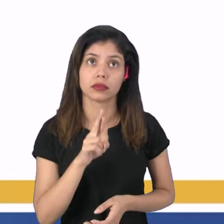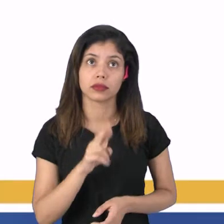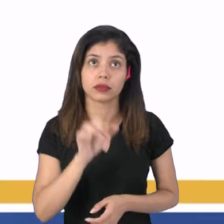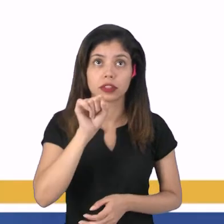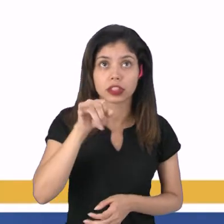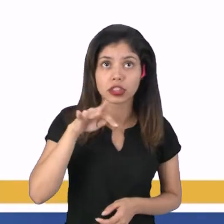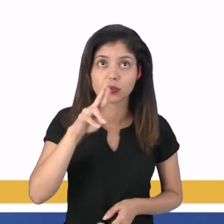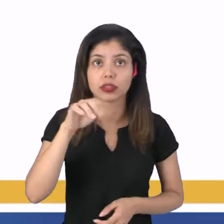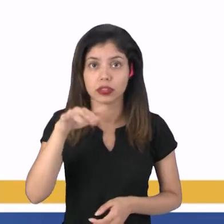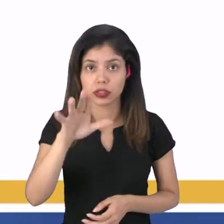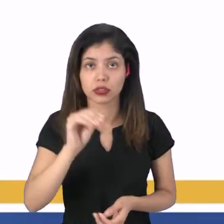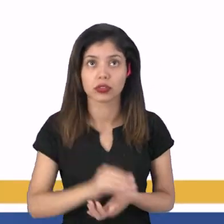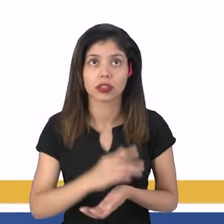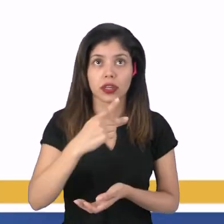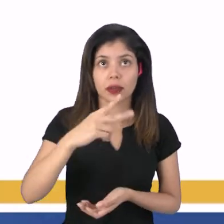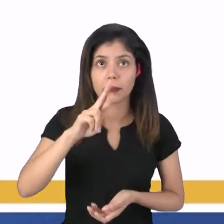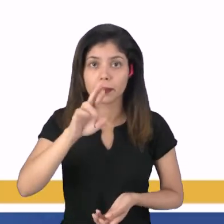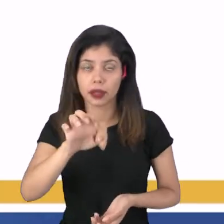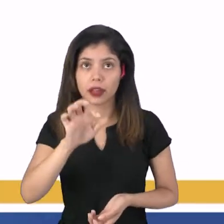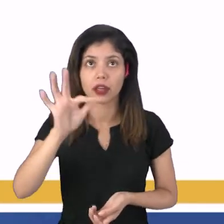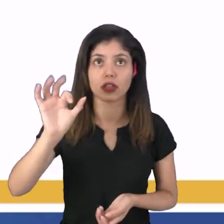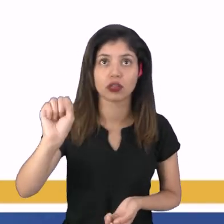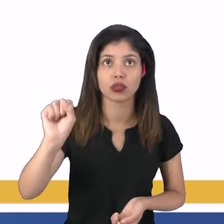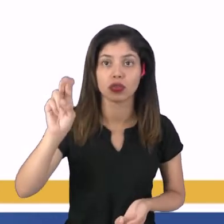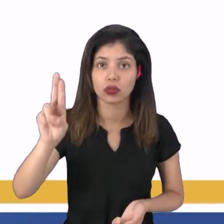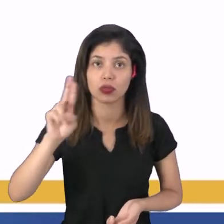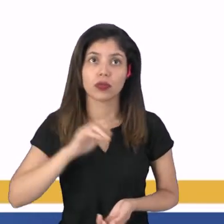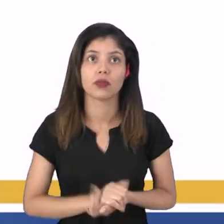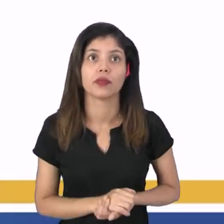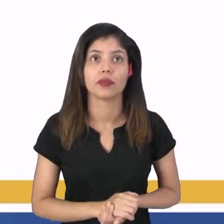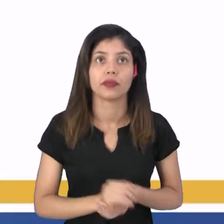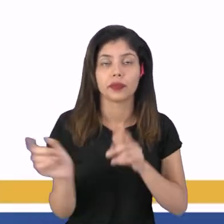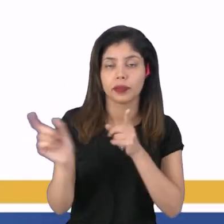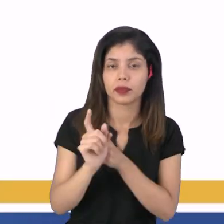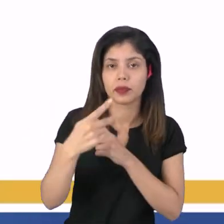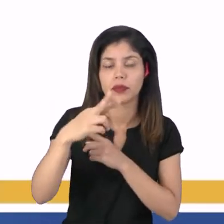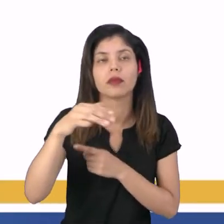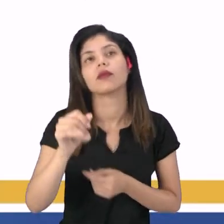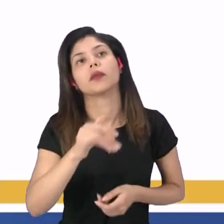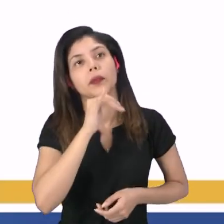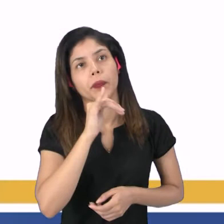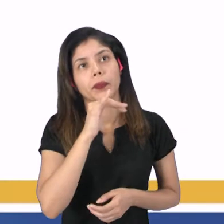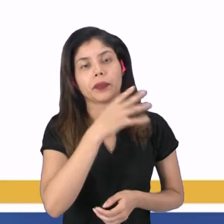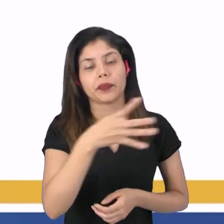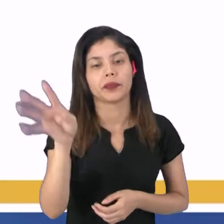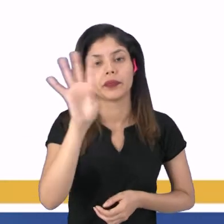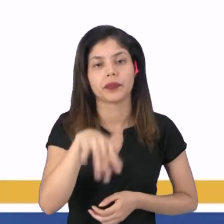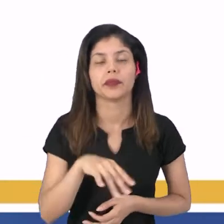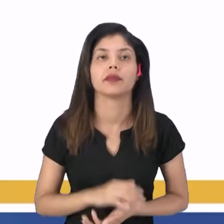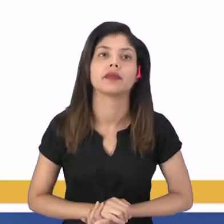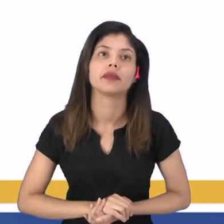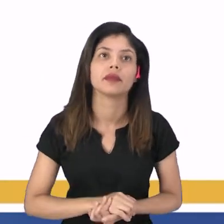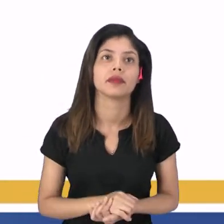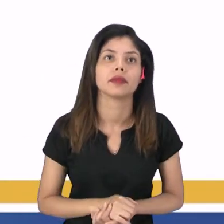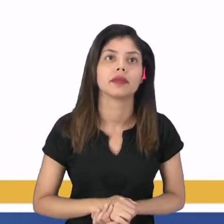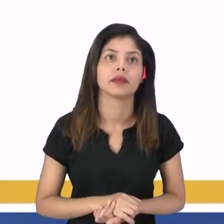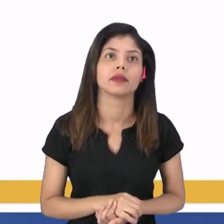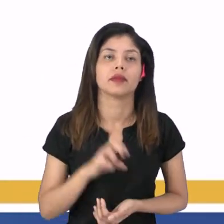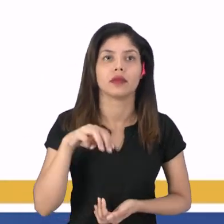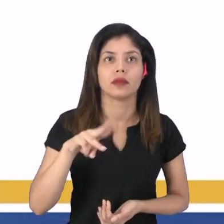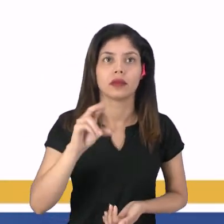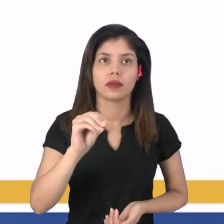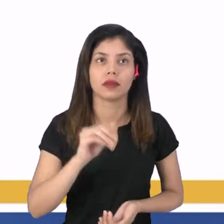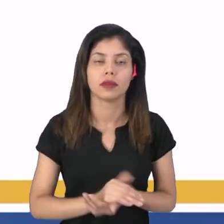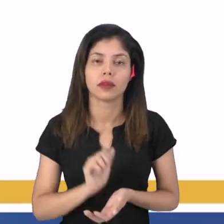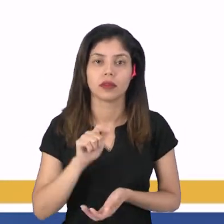acréscimo simultâneo de prefixo e sufixo à palavra primitiva. Como que é isso? Vamos para o exemplo. Aí aqui a gente tem a palavra